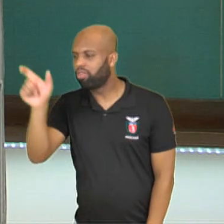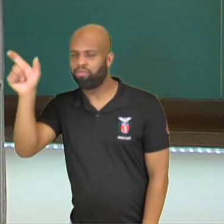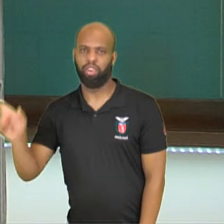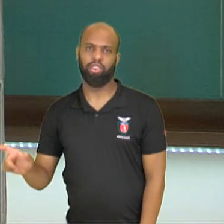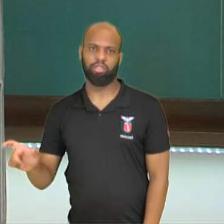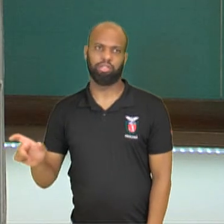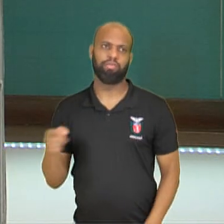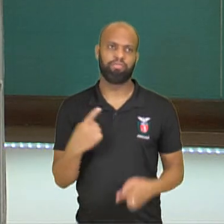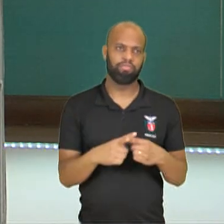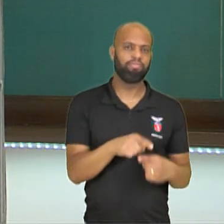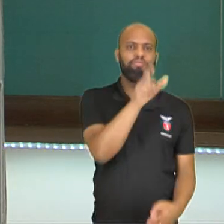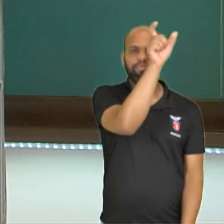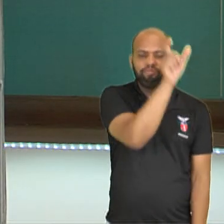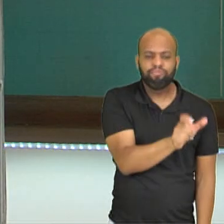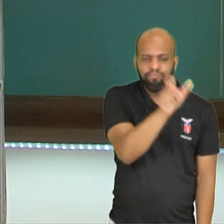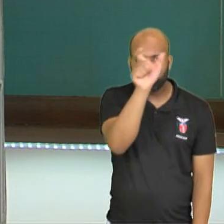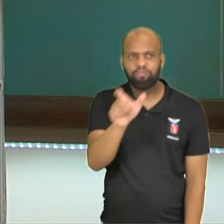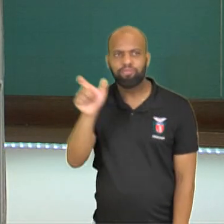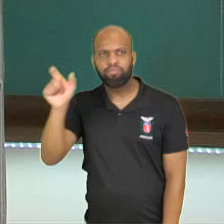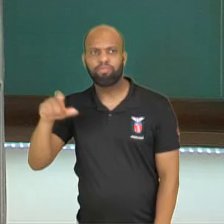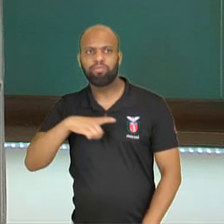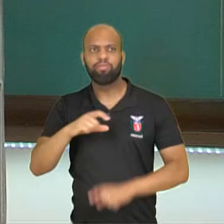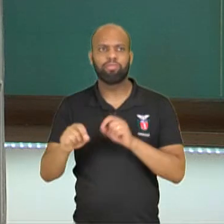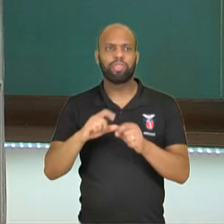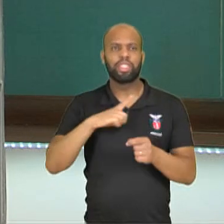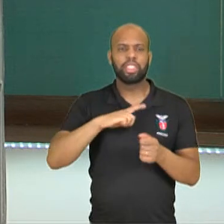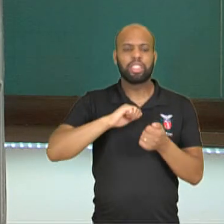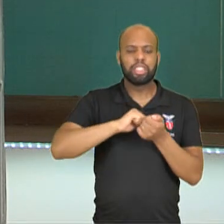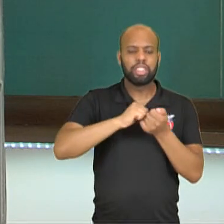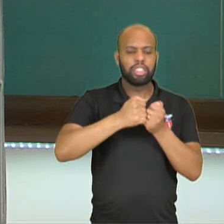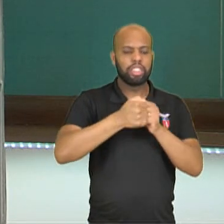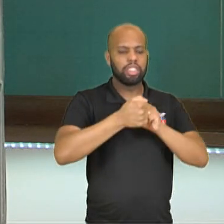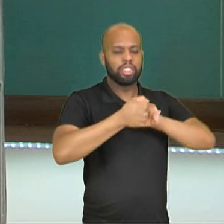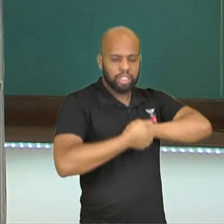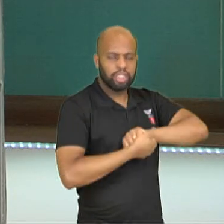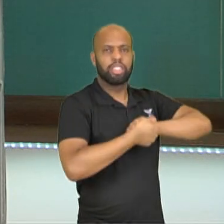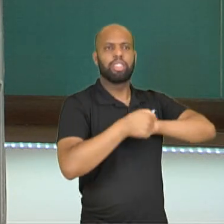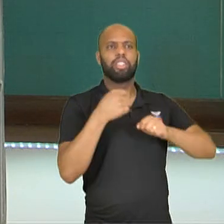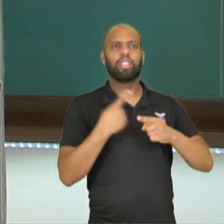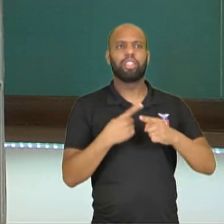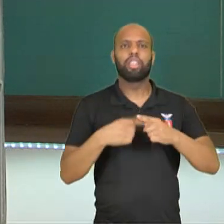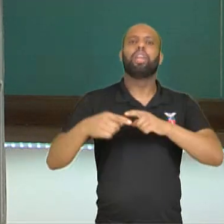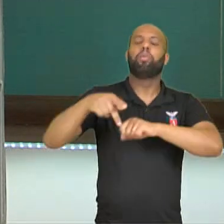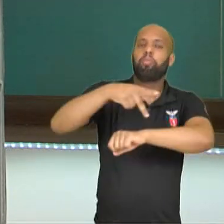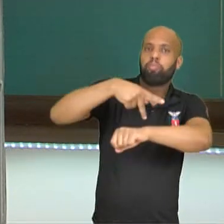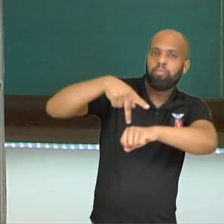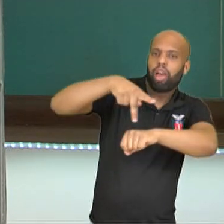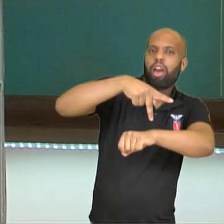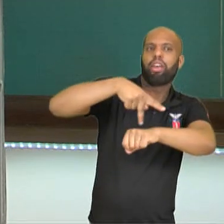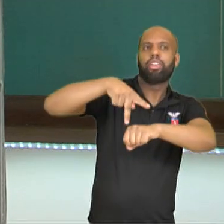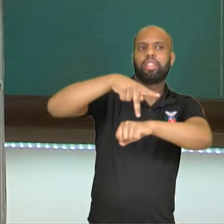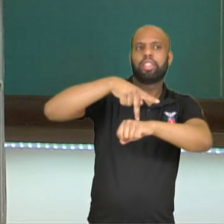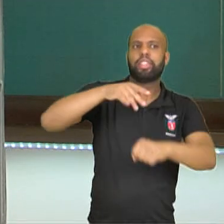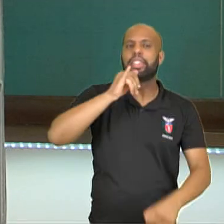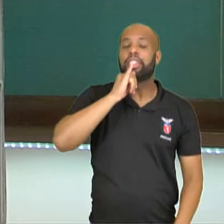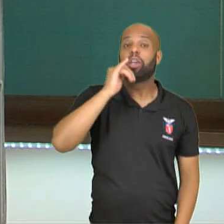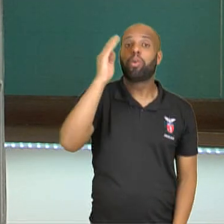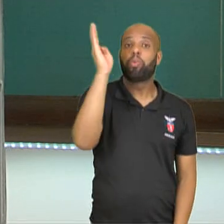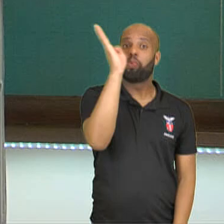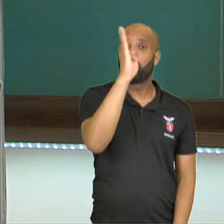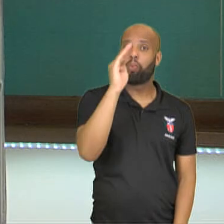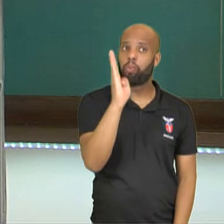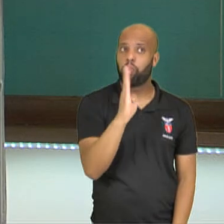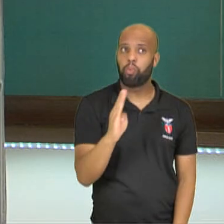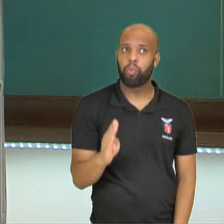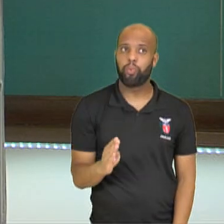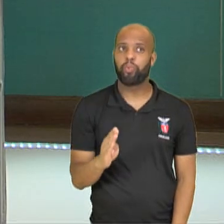aqui, essas faixas elas vão sofrendo ajustes para que países, a exemplo do Brasil aqui,